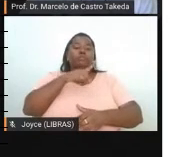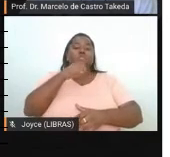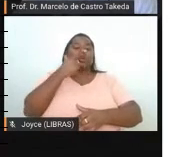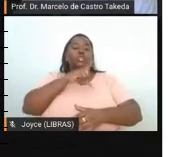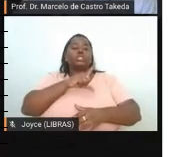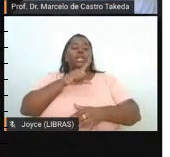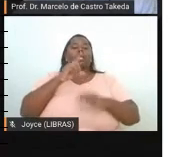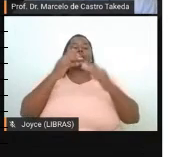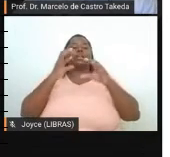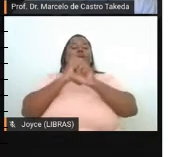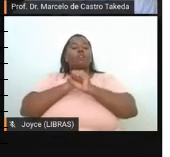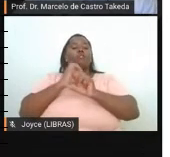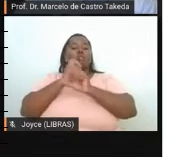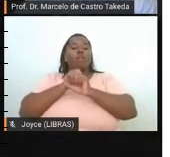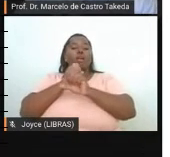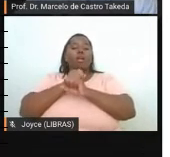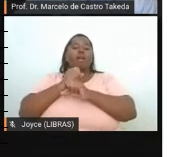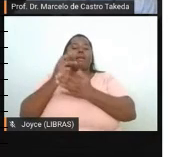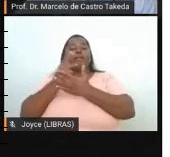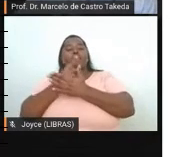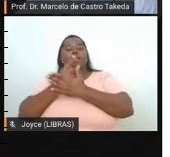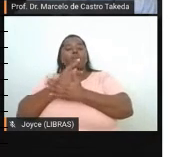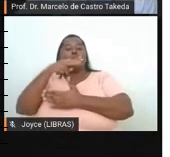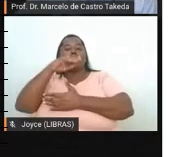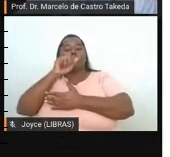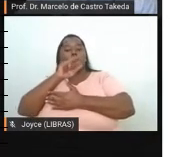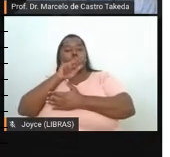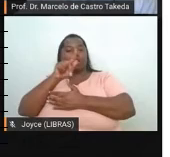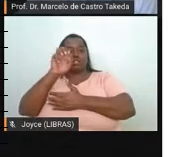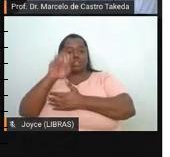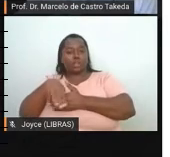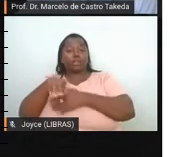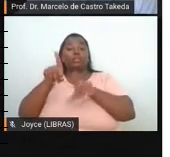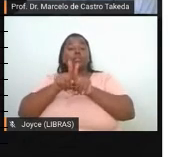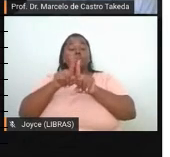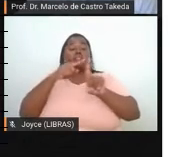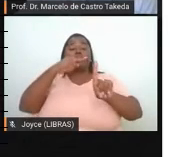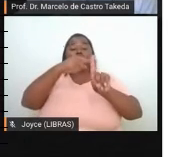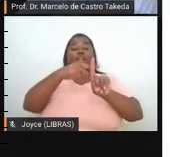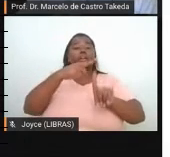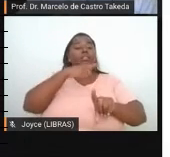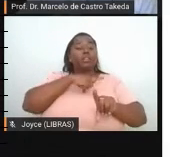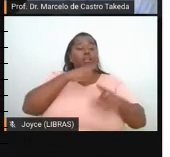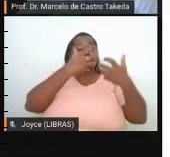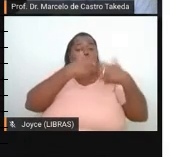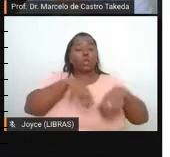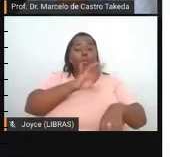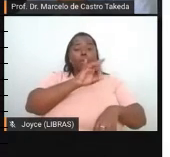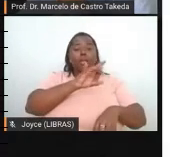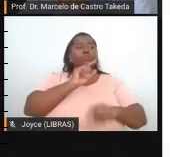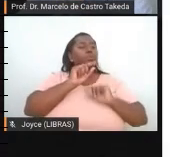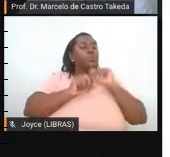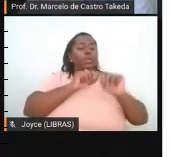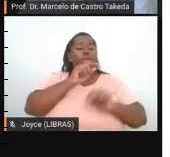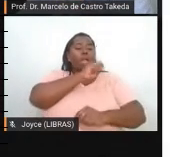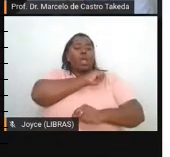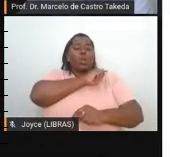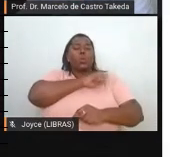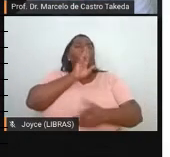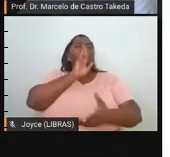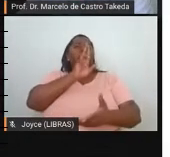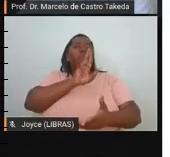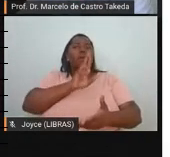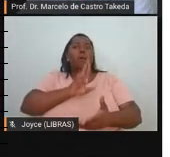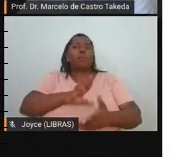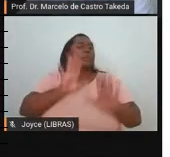trabalhar. E a vantagem disso, sendo automático, o aluno termina o questionário, já tem a nota, e essa nota vai já direto para o livro